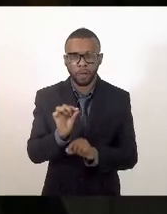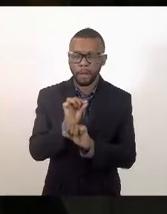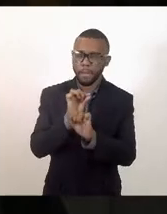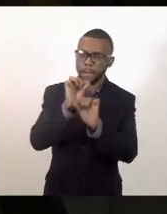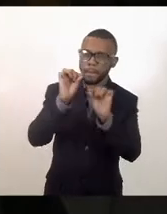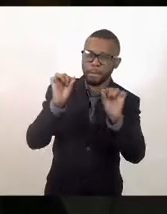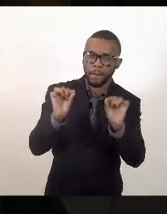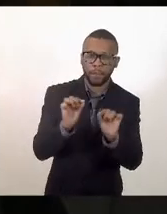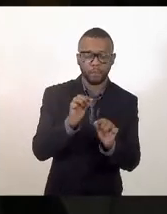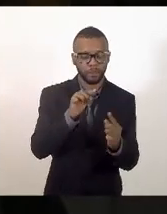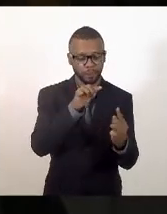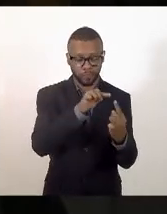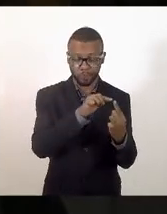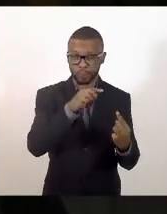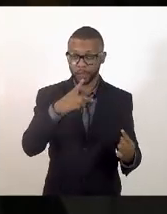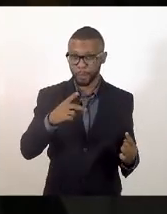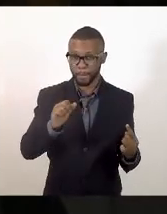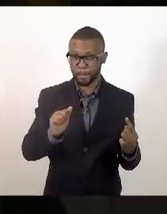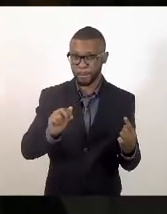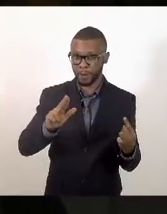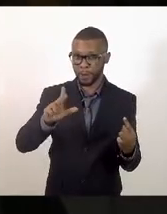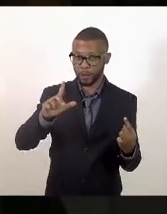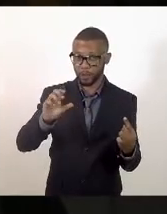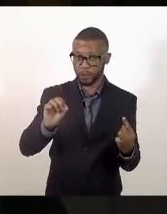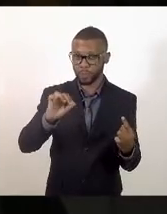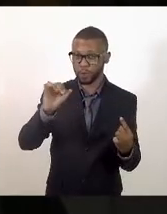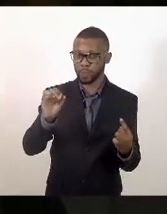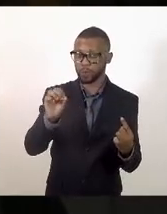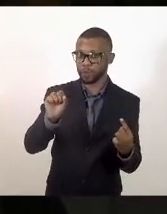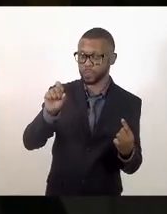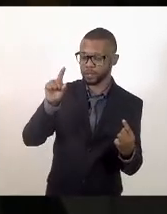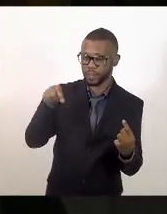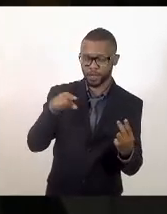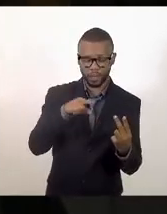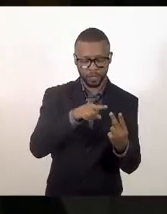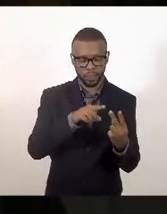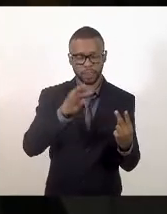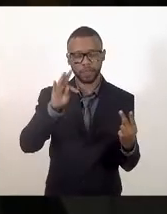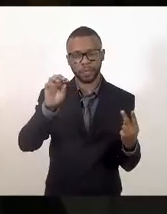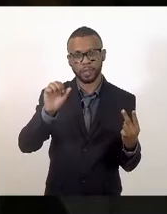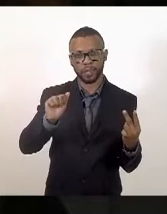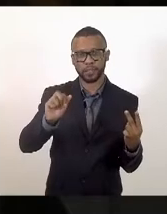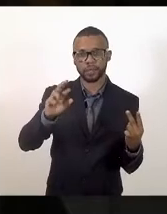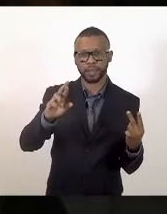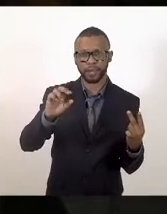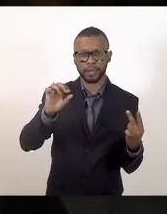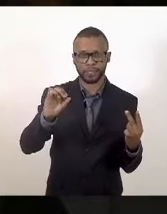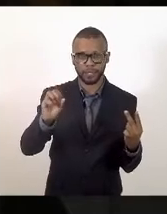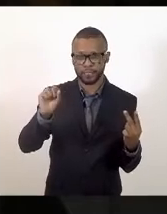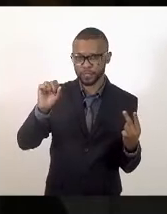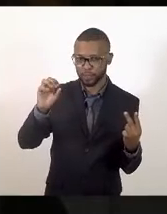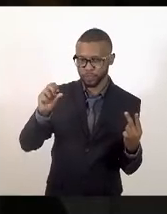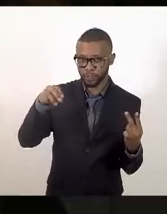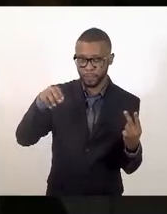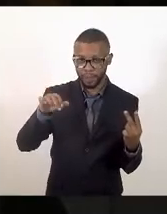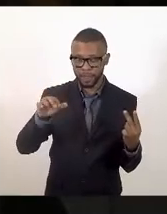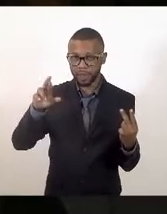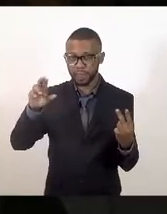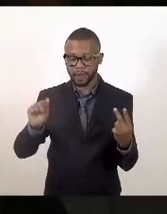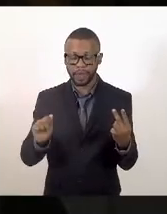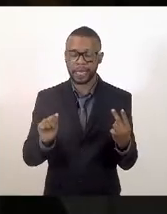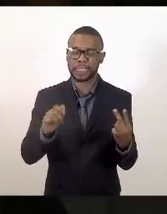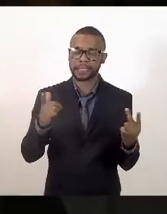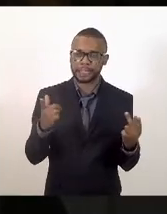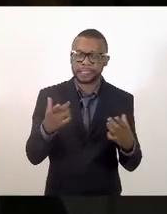José e Tarcísio Meira, e sob o manto da tristeza, da perda de mais de